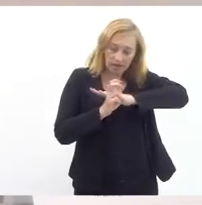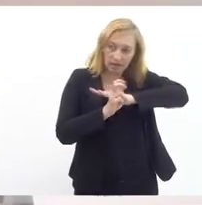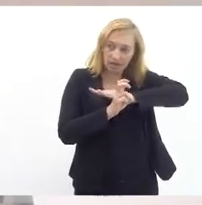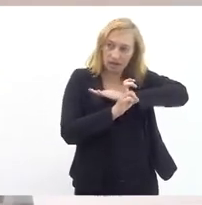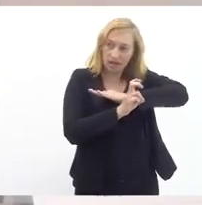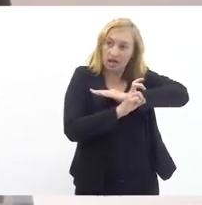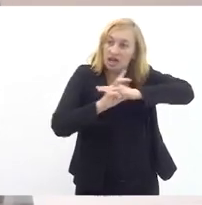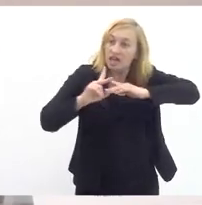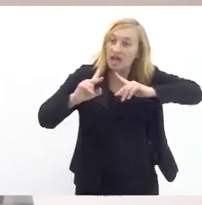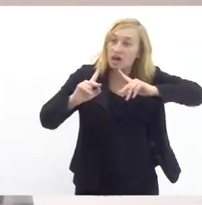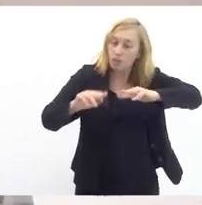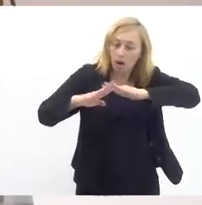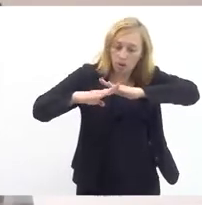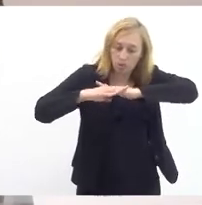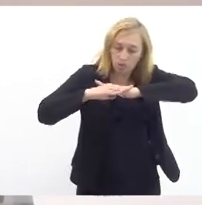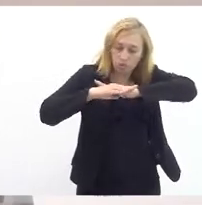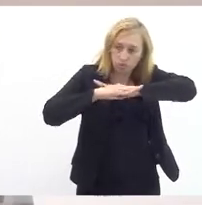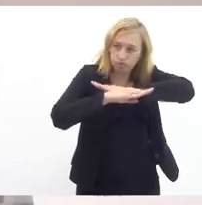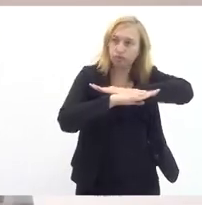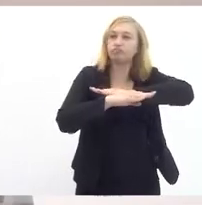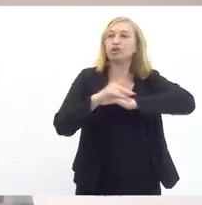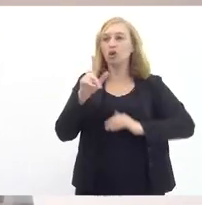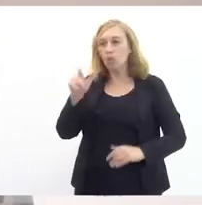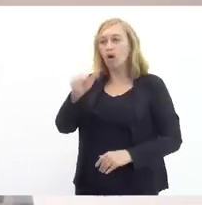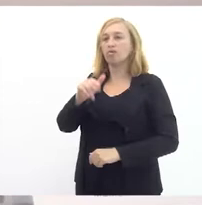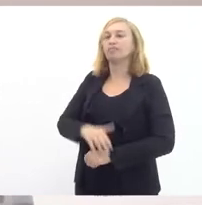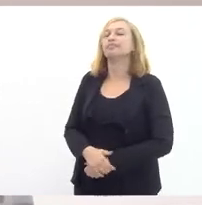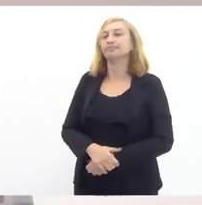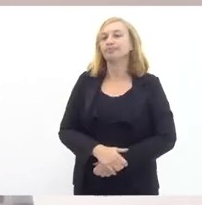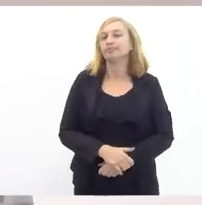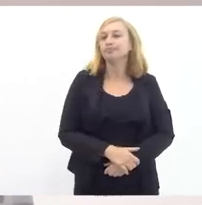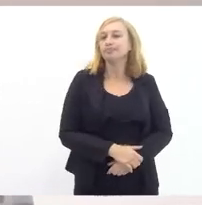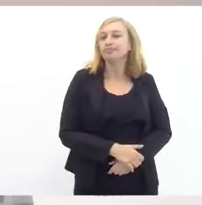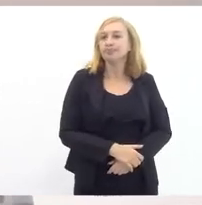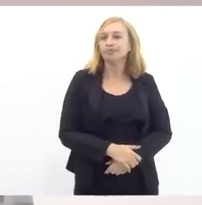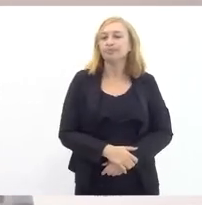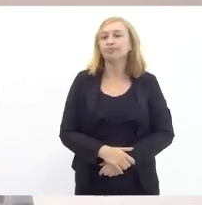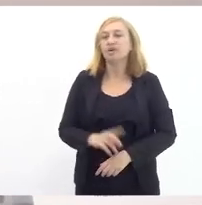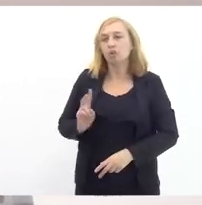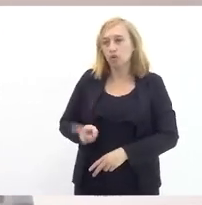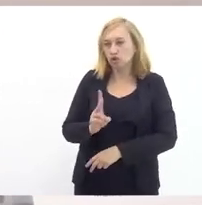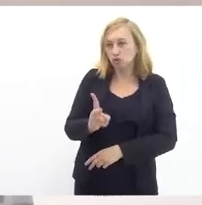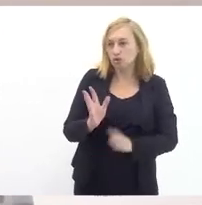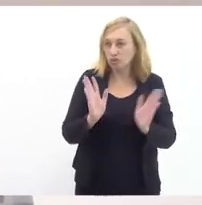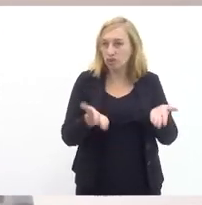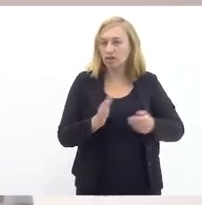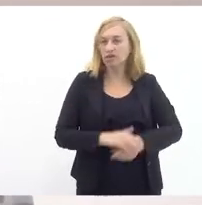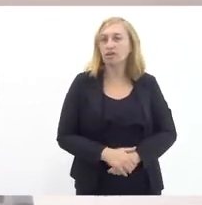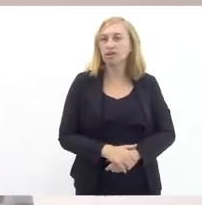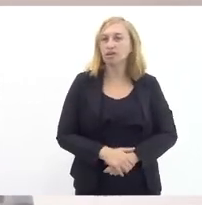pequeno britador na estação, uma pequena obra. Mas vamos continuar. A